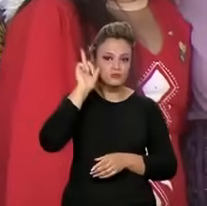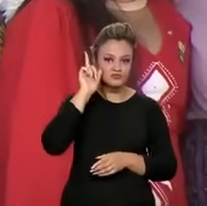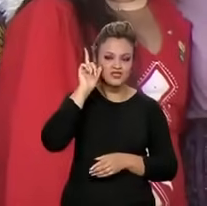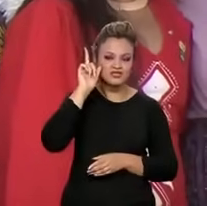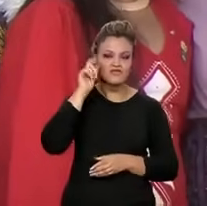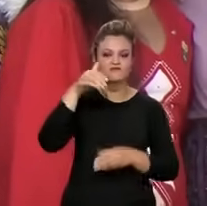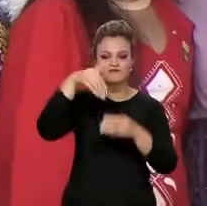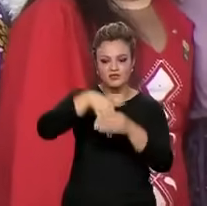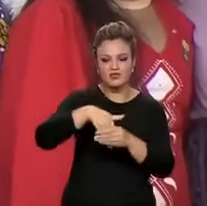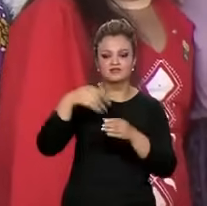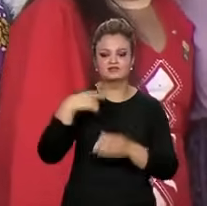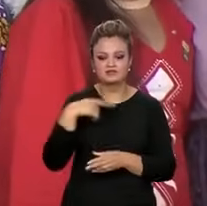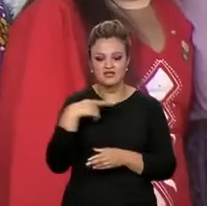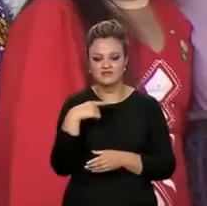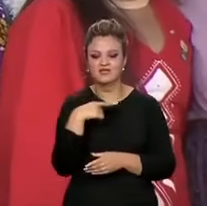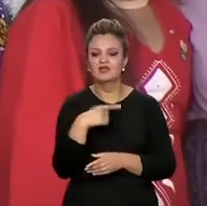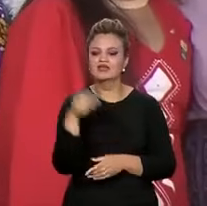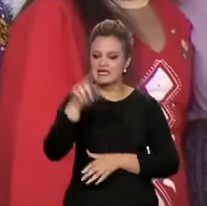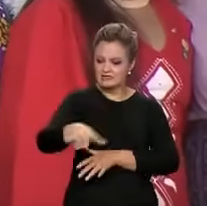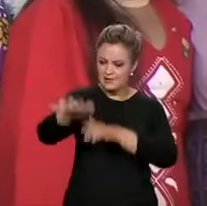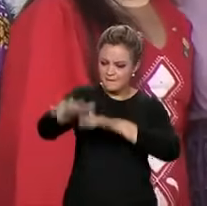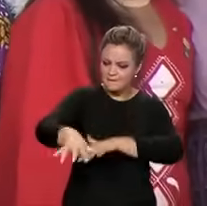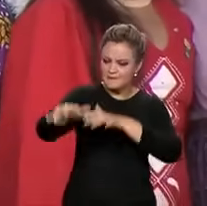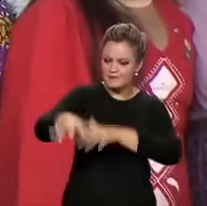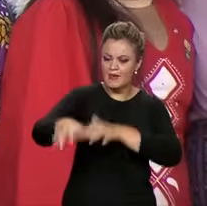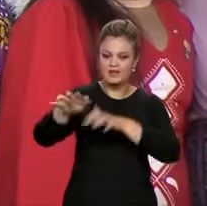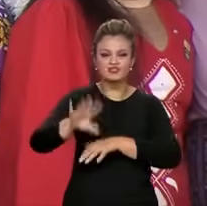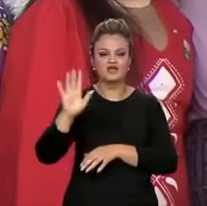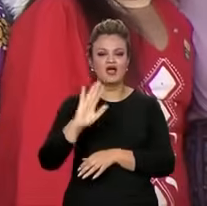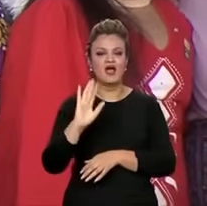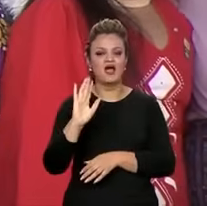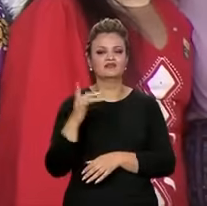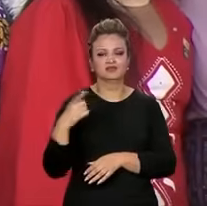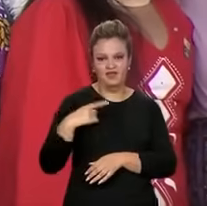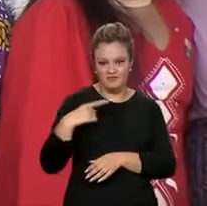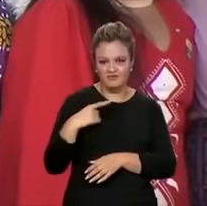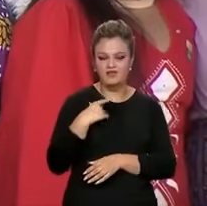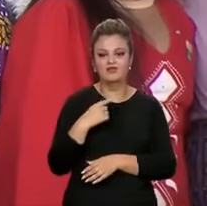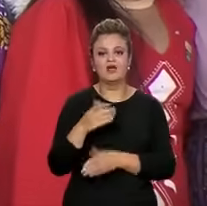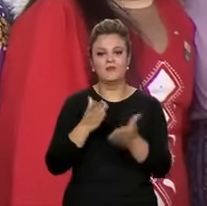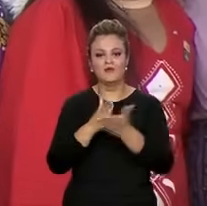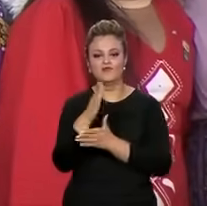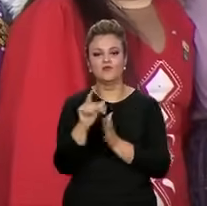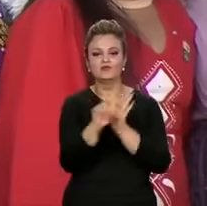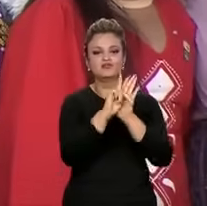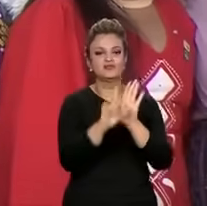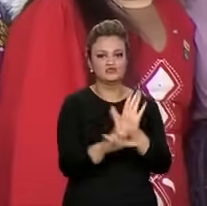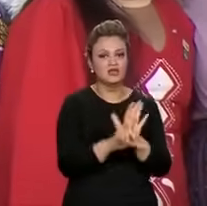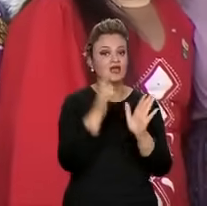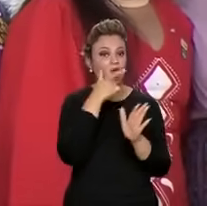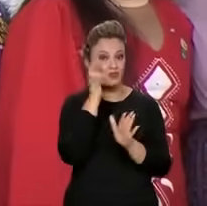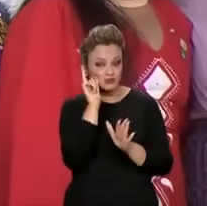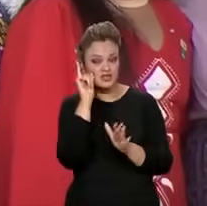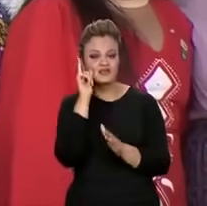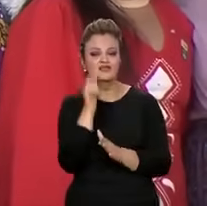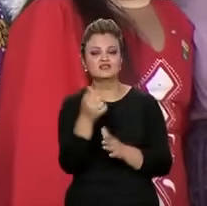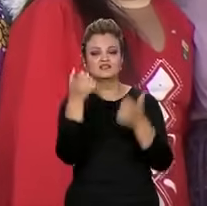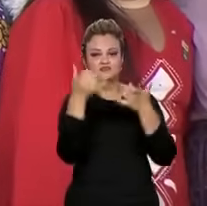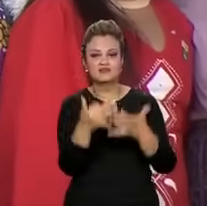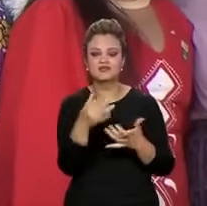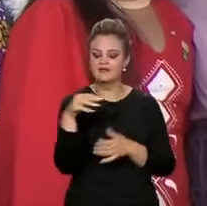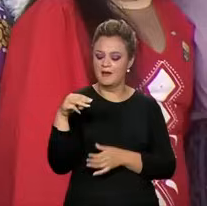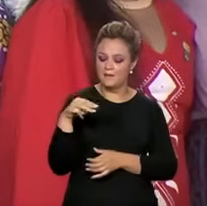ao mesmo tempo que está marcha acontece do projeto de lei que coloca